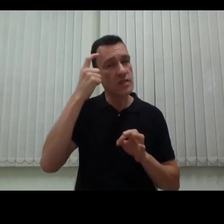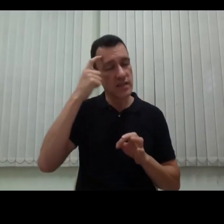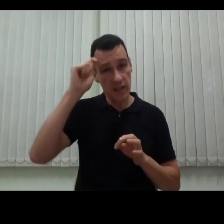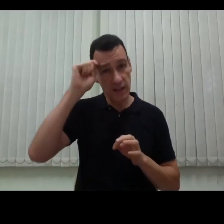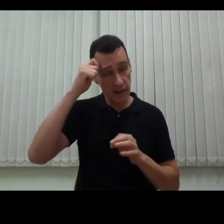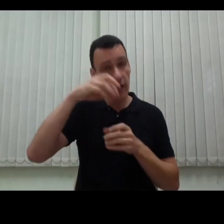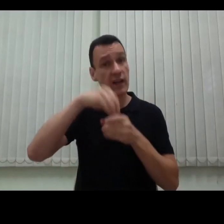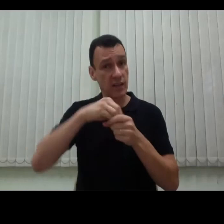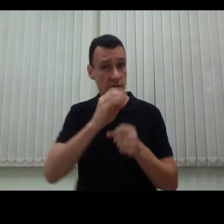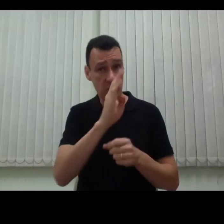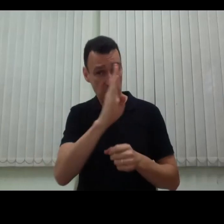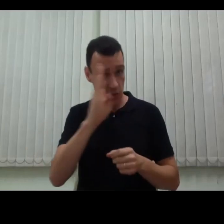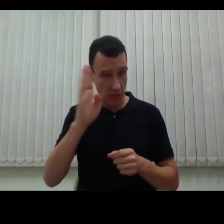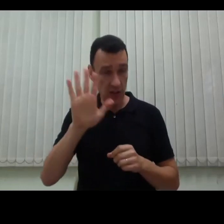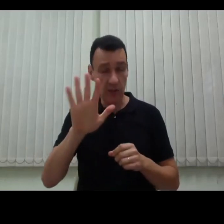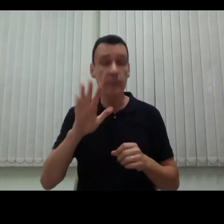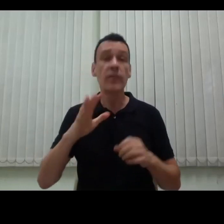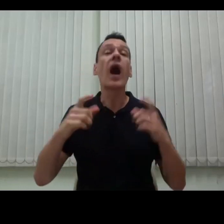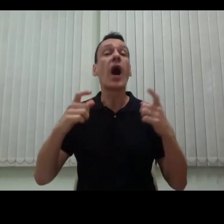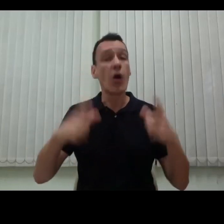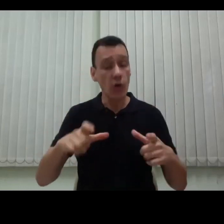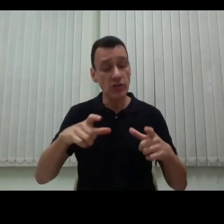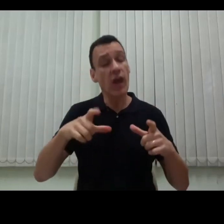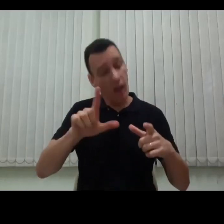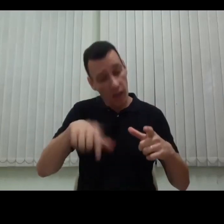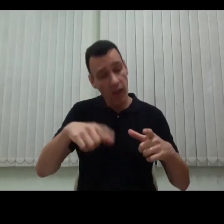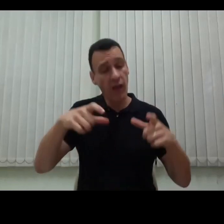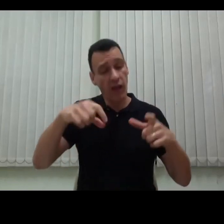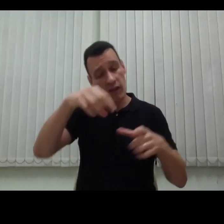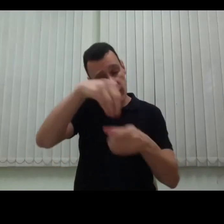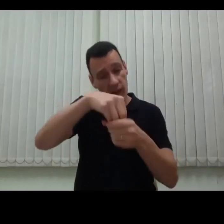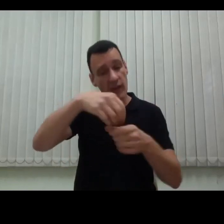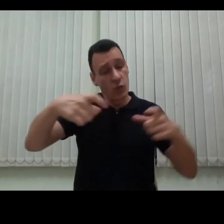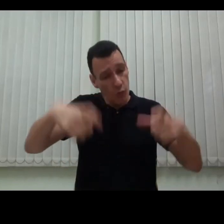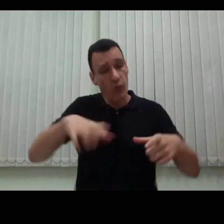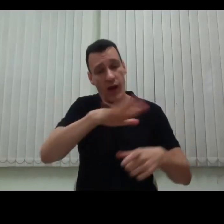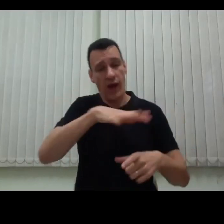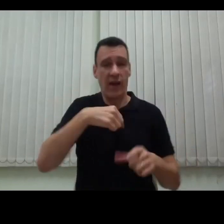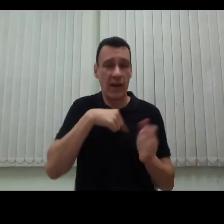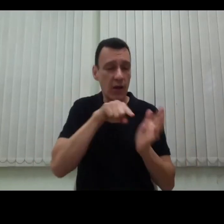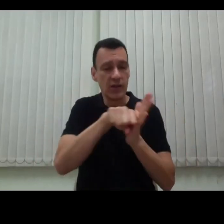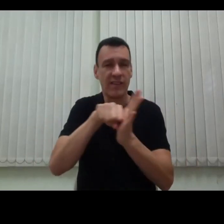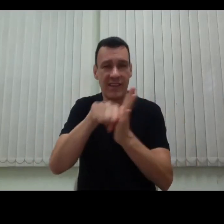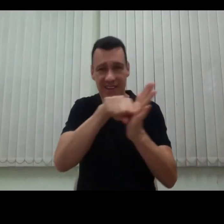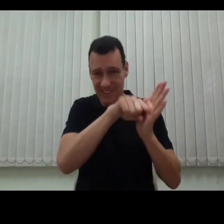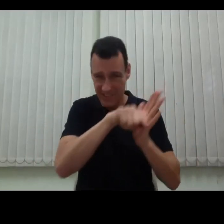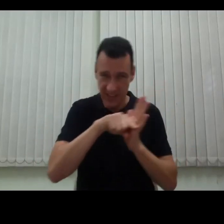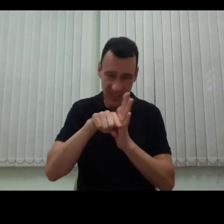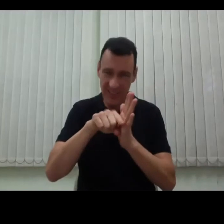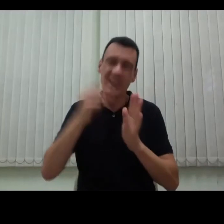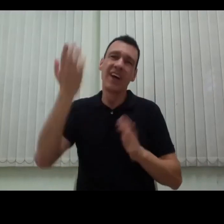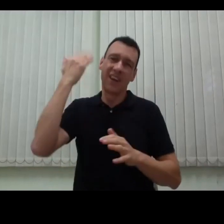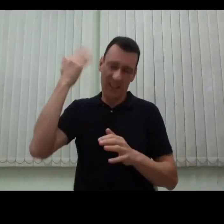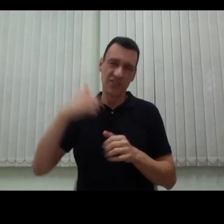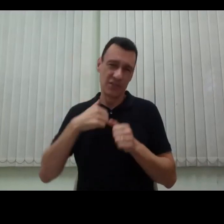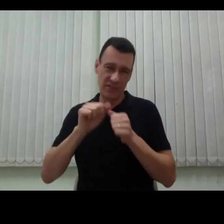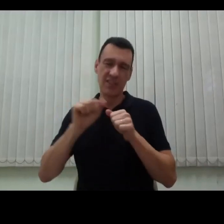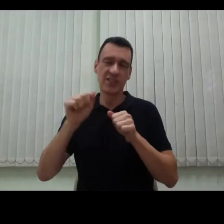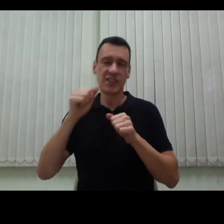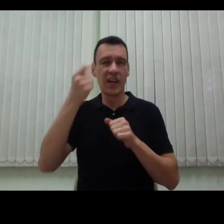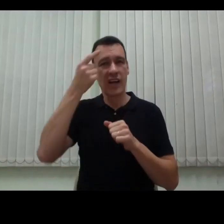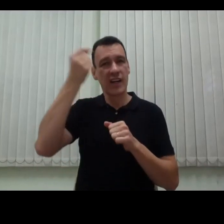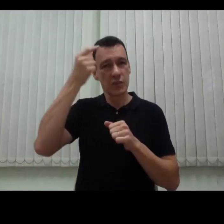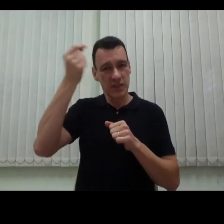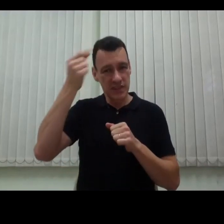foi desenvolvida nesse espaço onde eu fiz essa pesquisa de graduação de TCC, que se